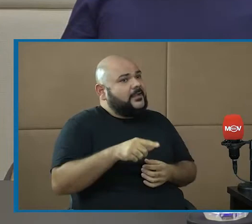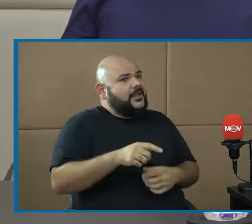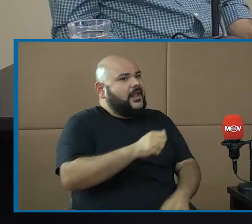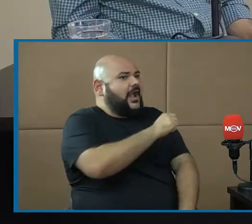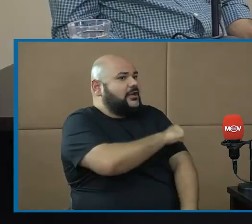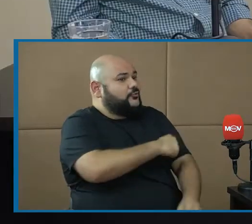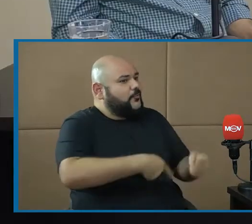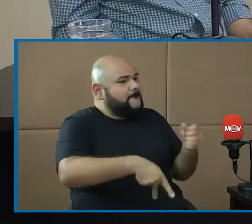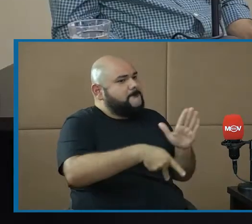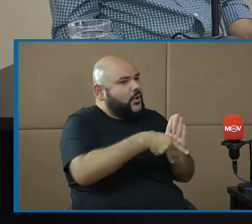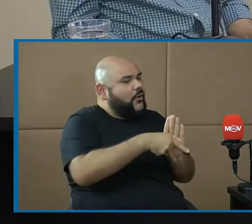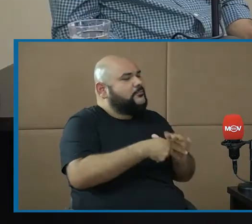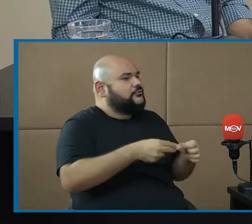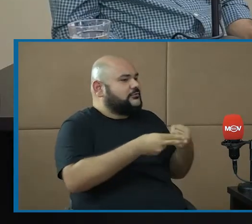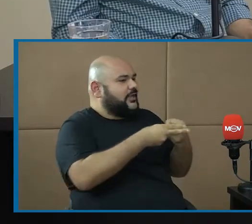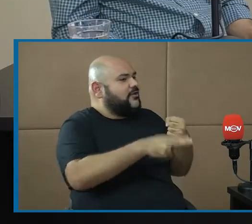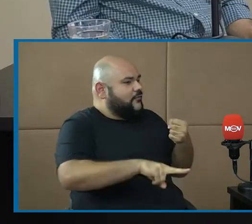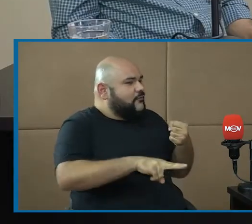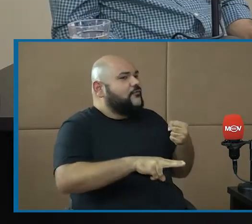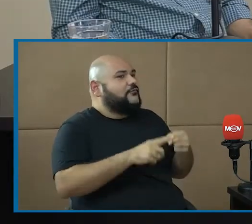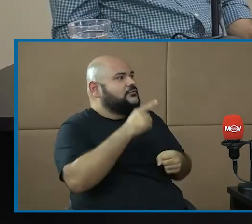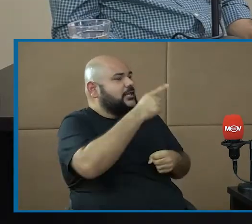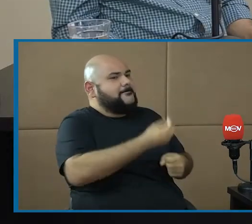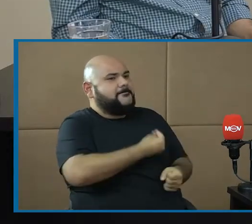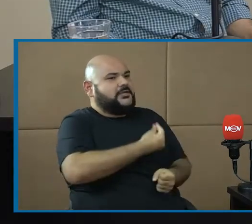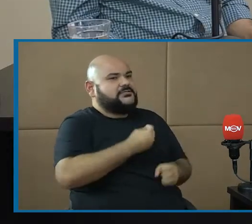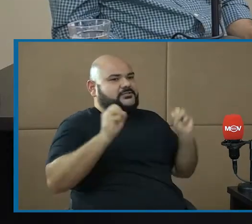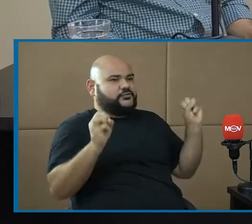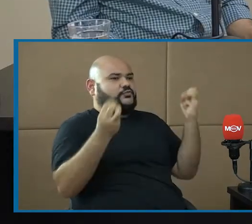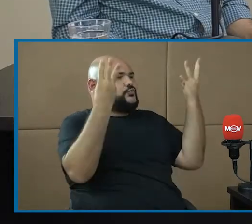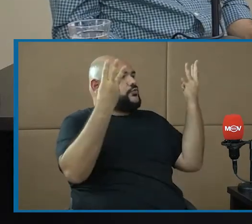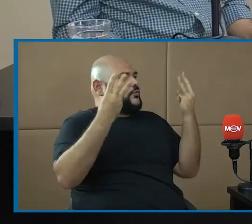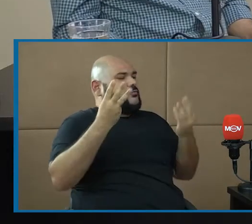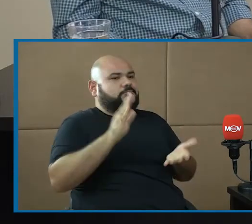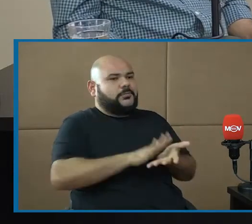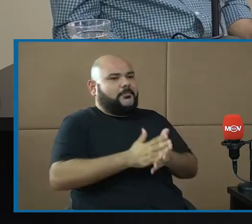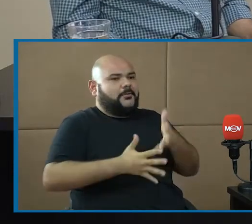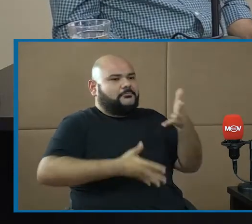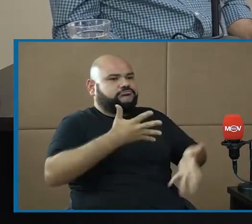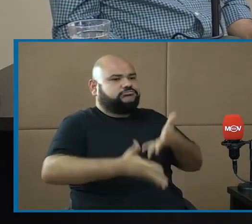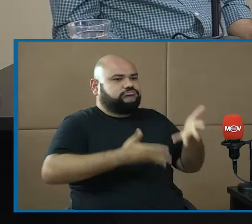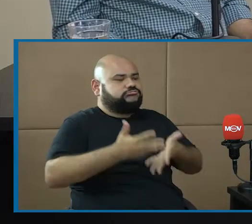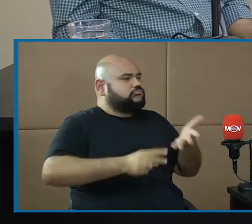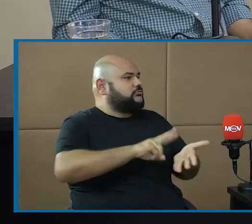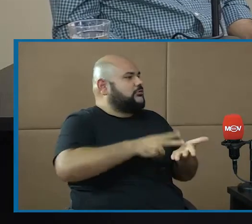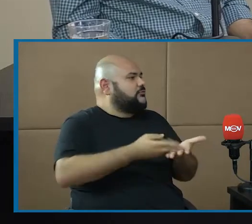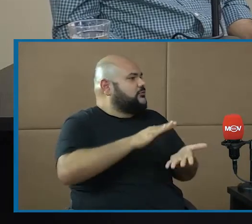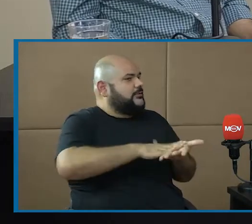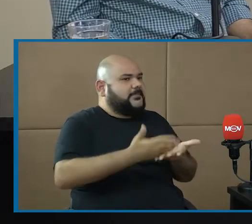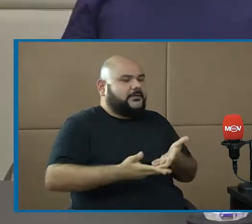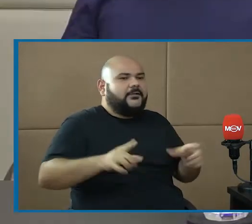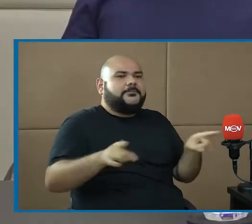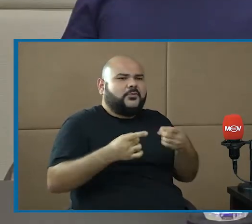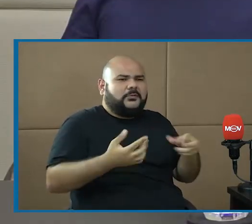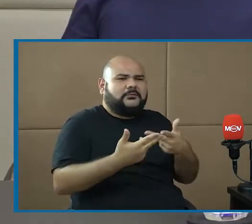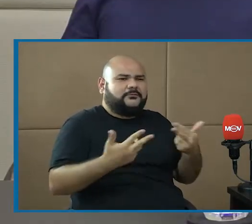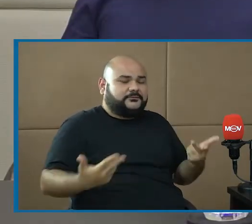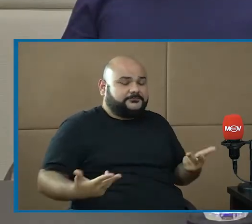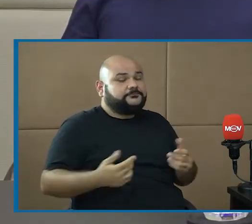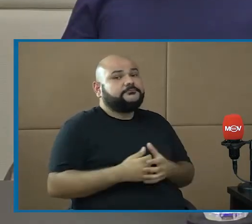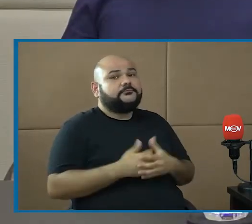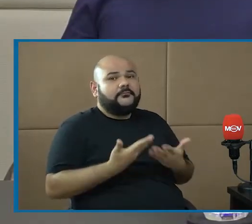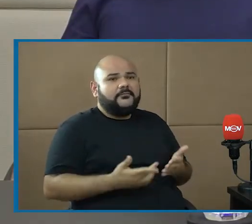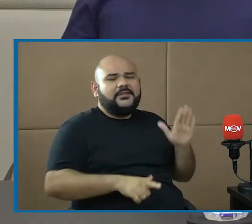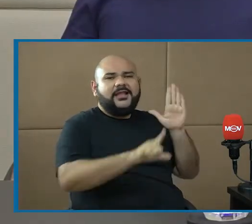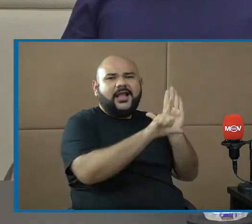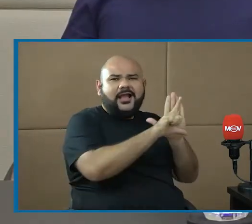tradução e interpretação, como a sua profissão, para mediar. E as políticas públicas, elas pedem isso. A Lei de Libras, que reconhece, né, ela é